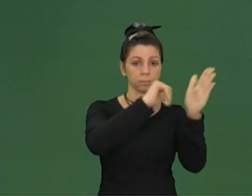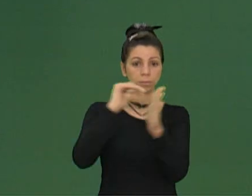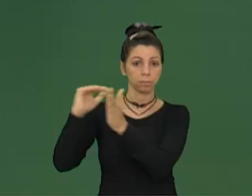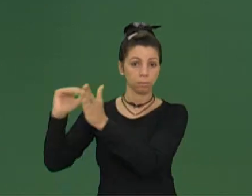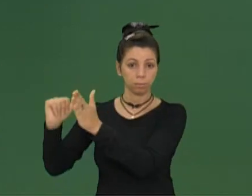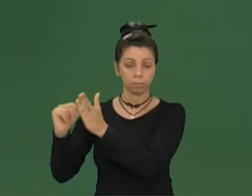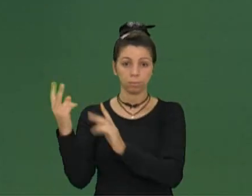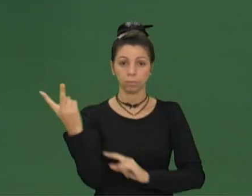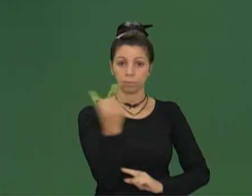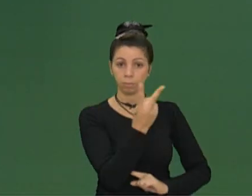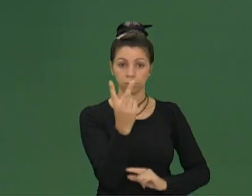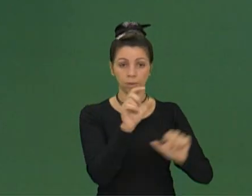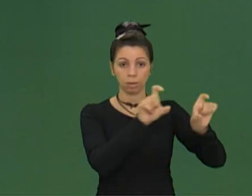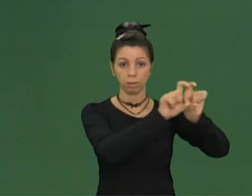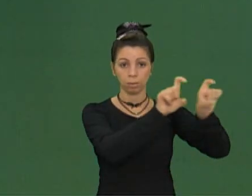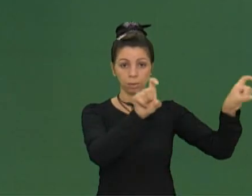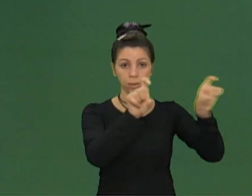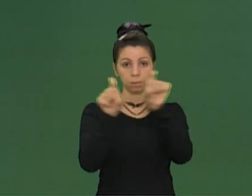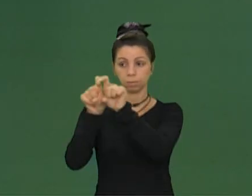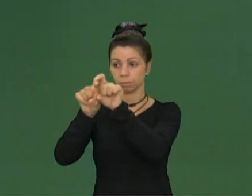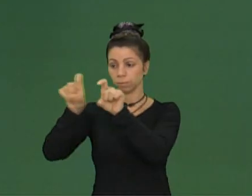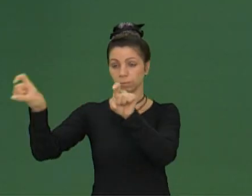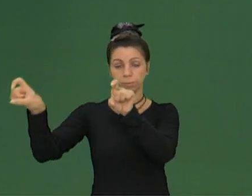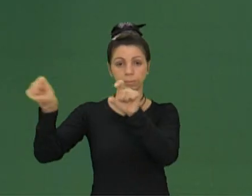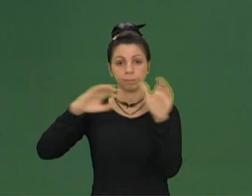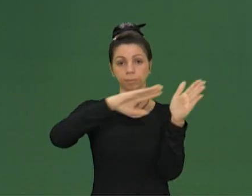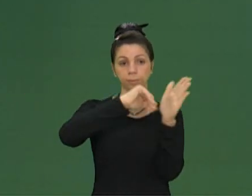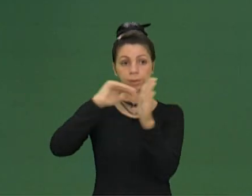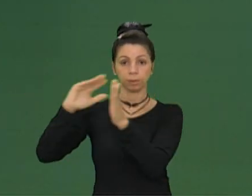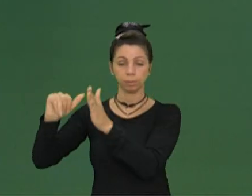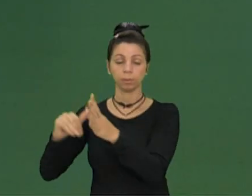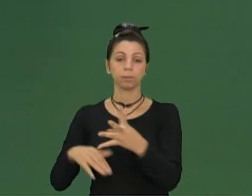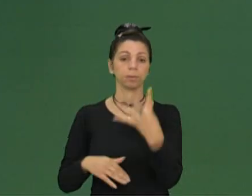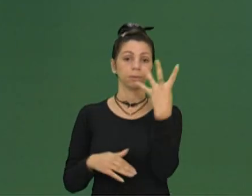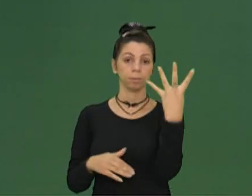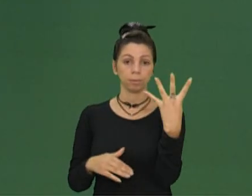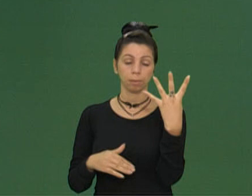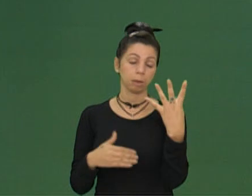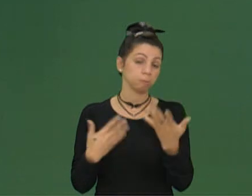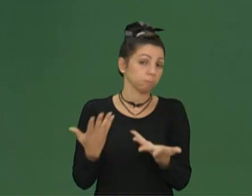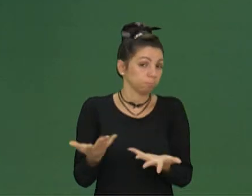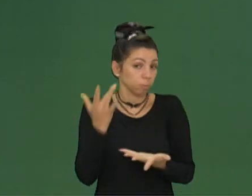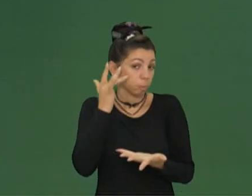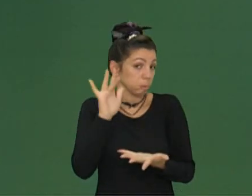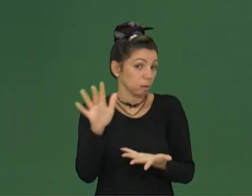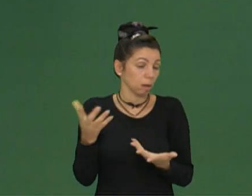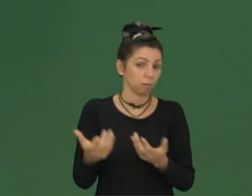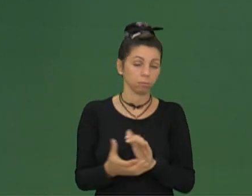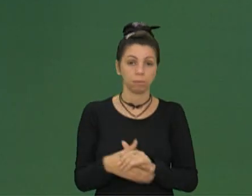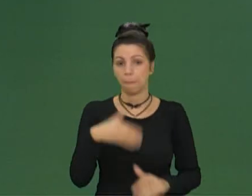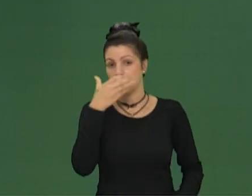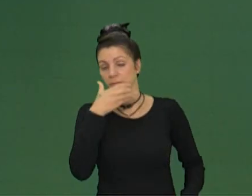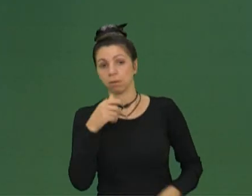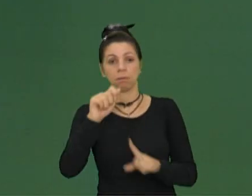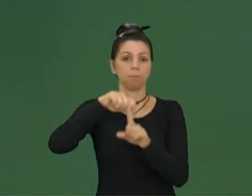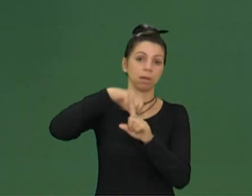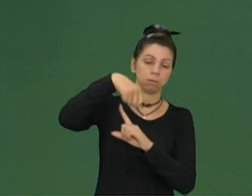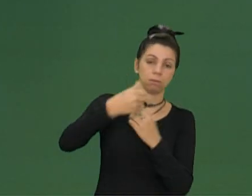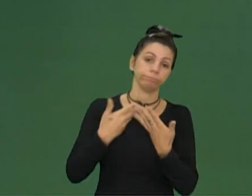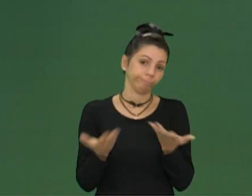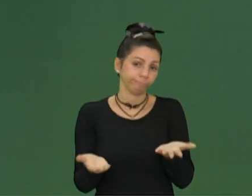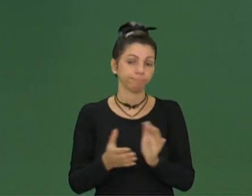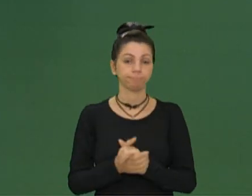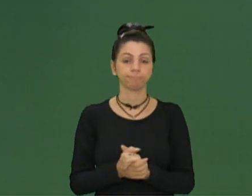duas equações, né? Diminuindo uma da outra. Eu tinha 4 de algo, de maçã, de banana, de alguma coisa,